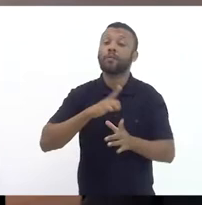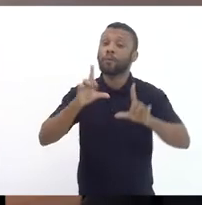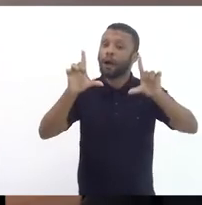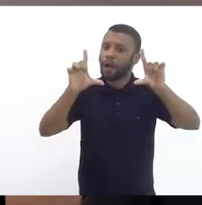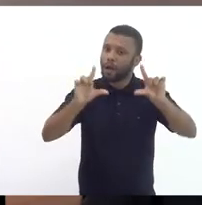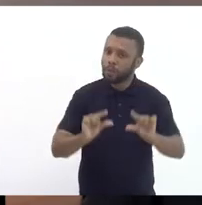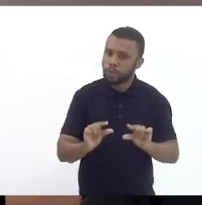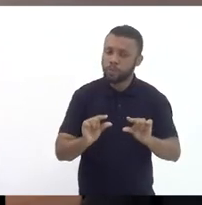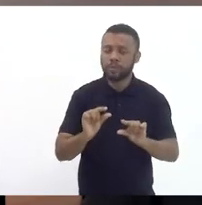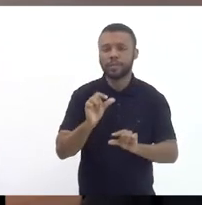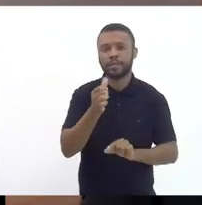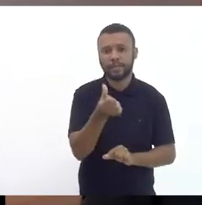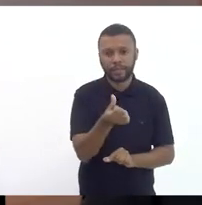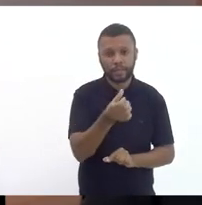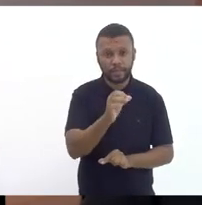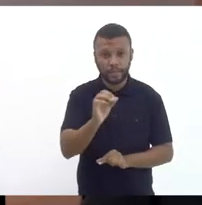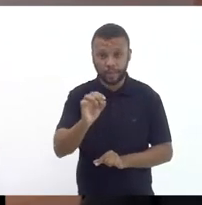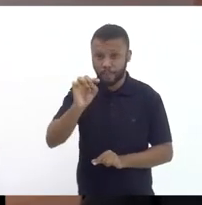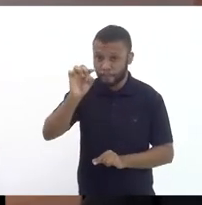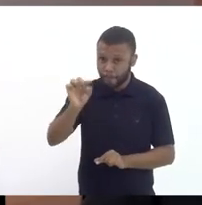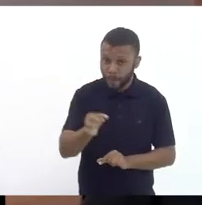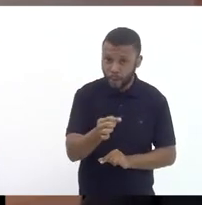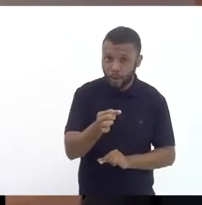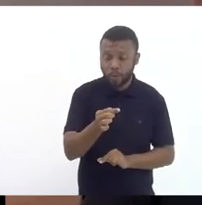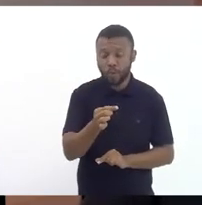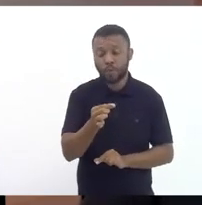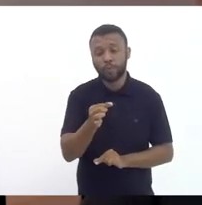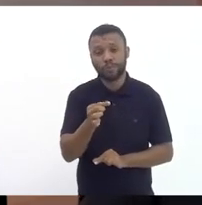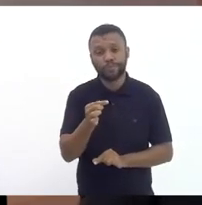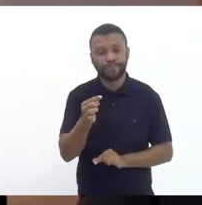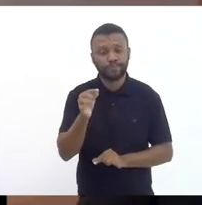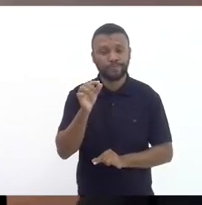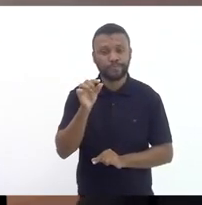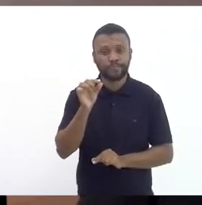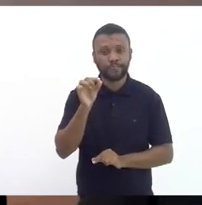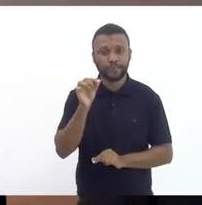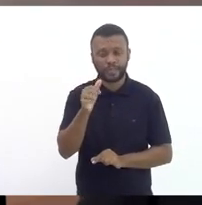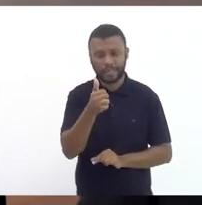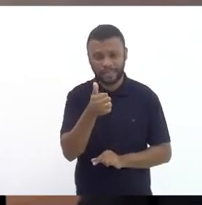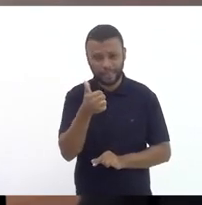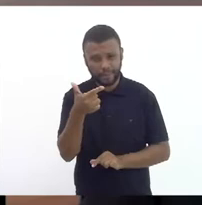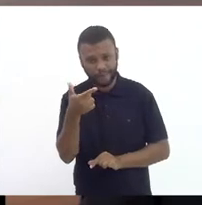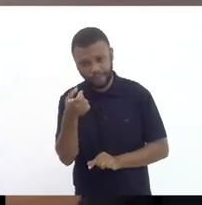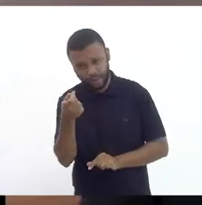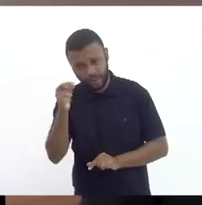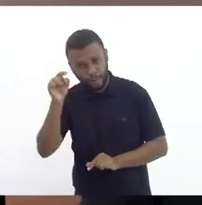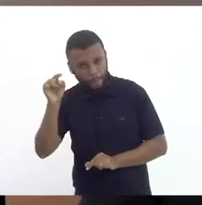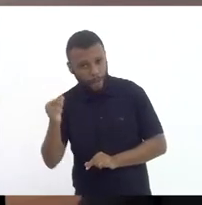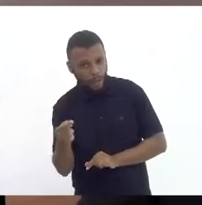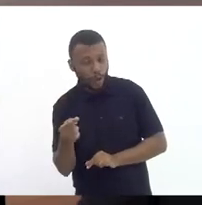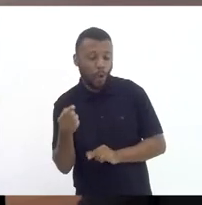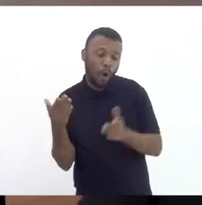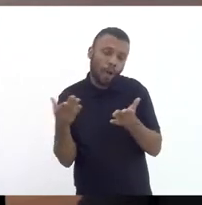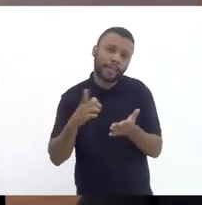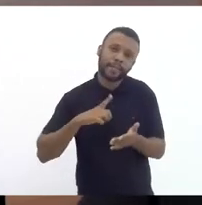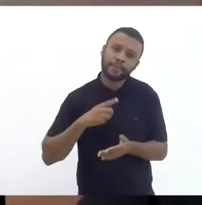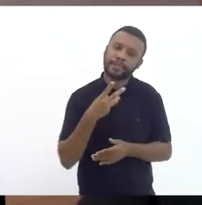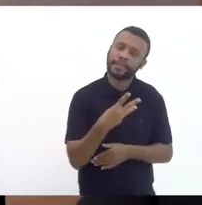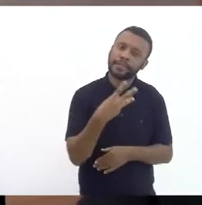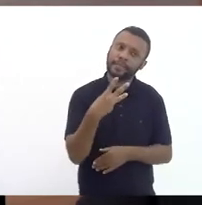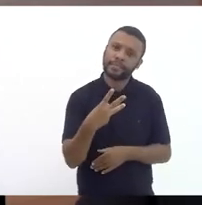redução de 600 mil para 180 mil passageiros inicialmente, depois subiu para 200 e agora estamos com